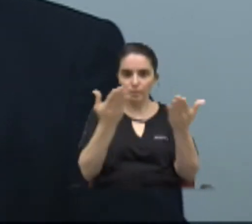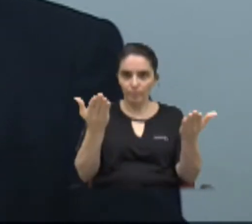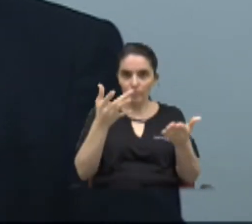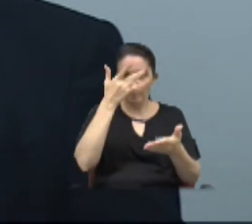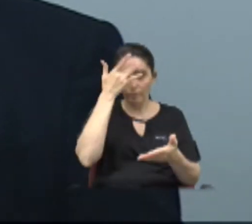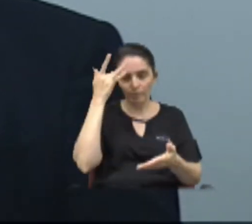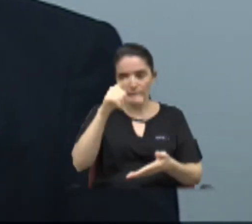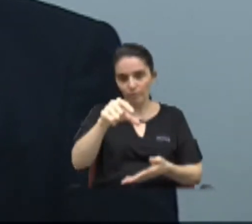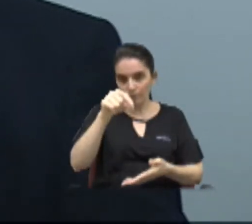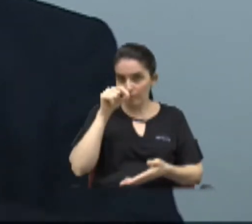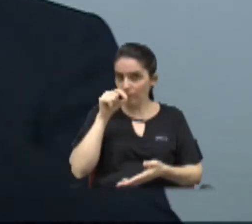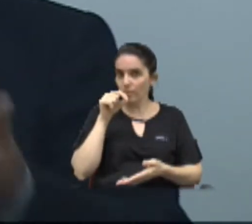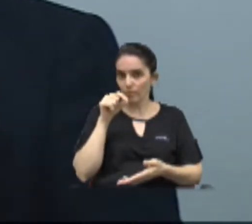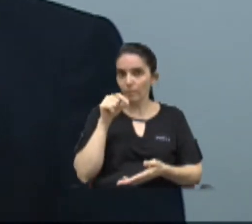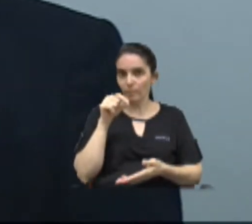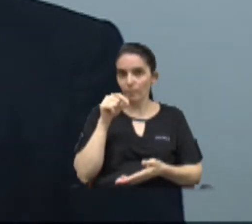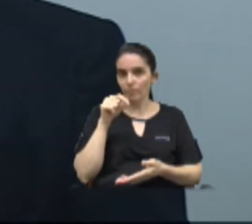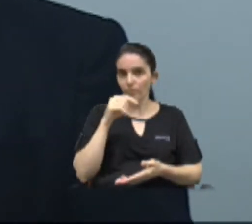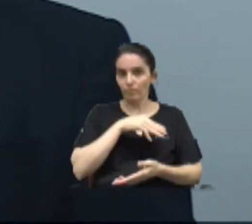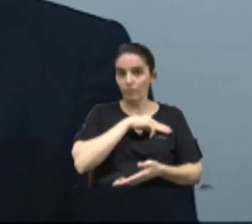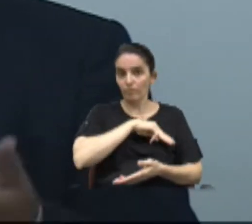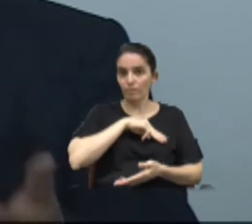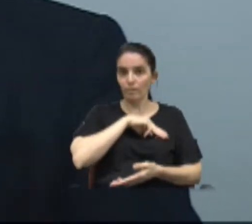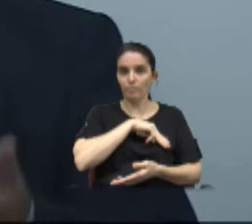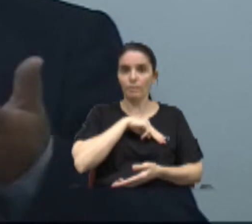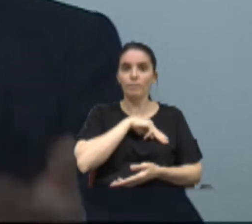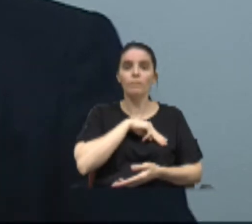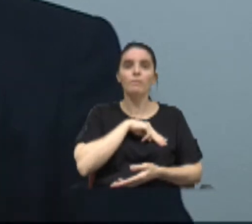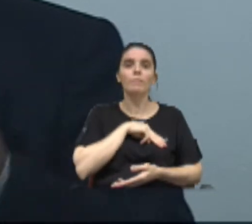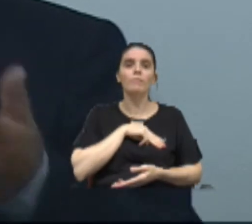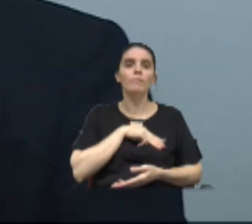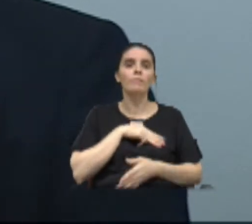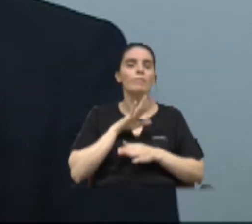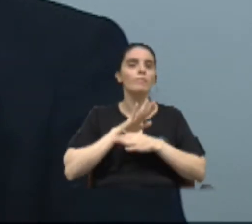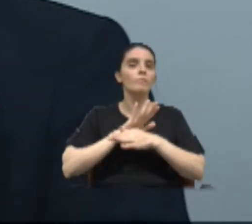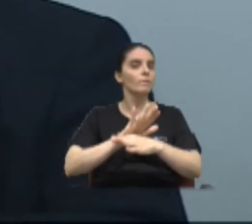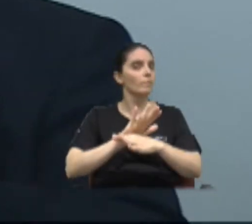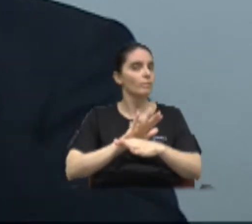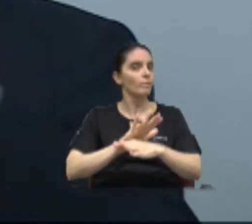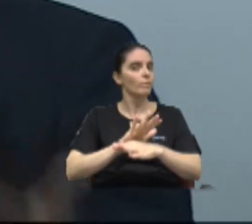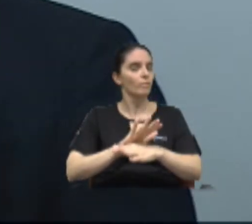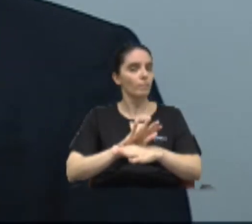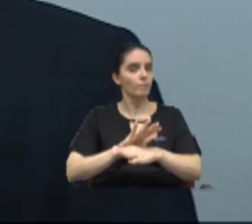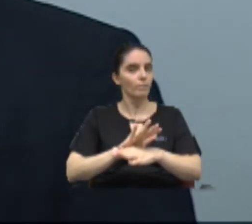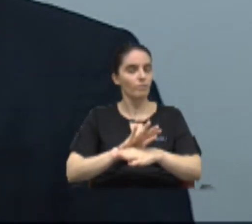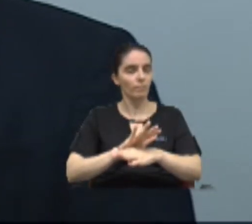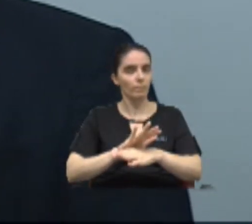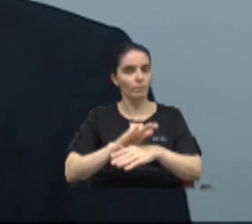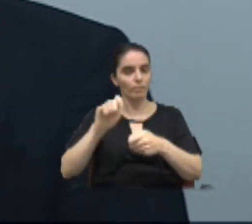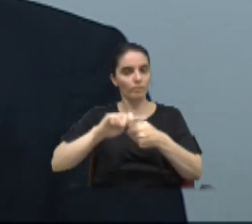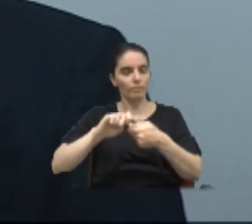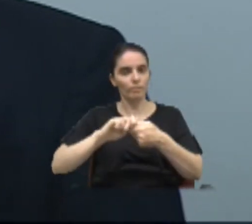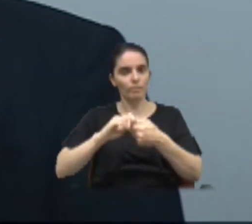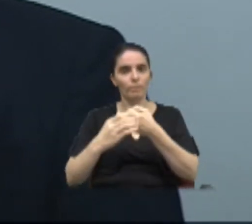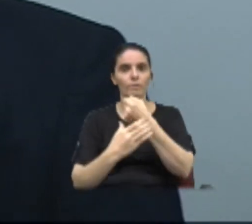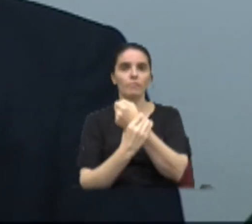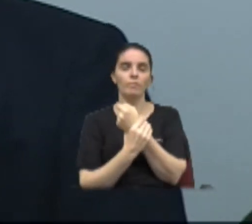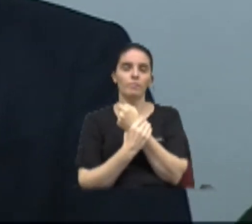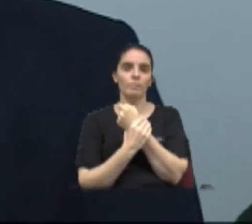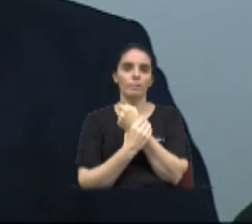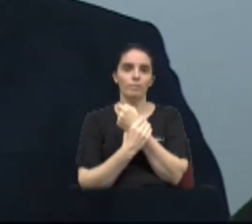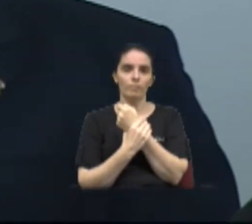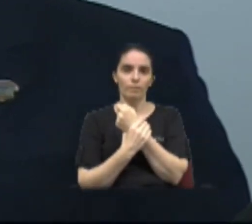escolhidas, com uma missão de poder ajudar, contribuir para fazer a segurança.